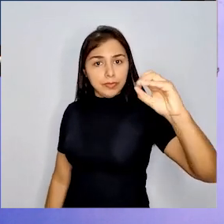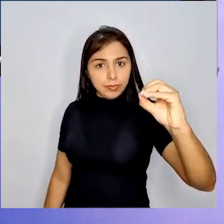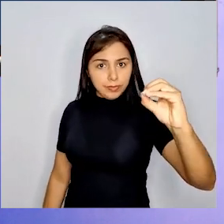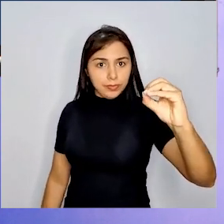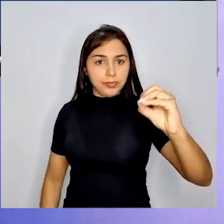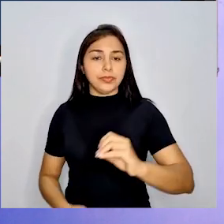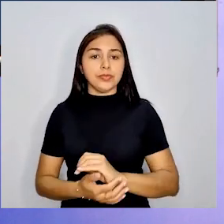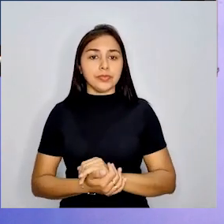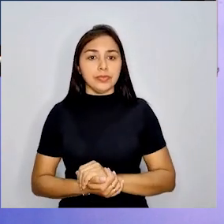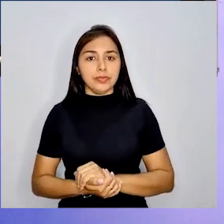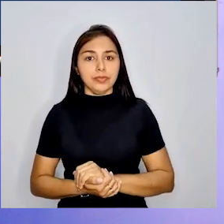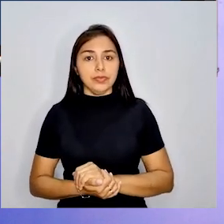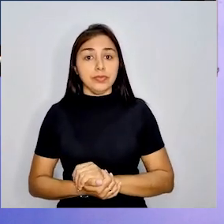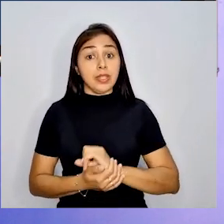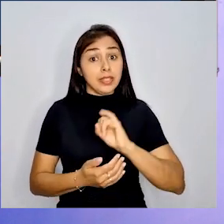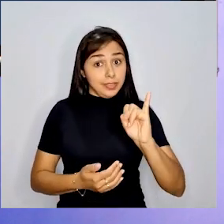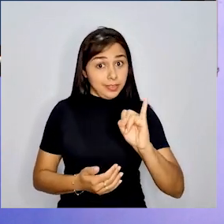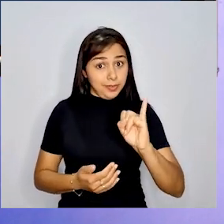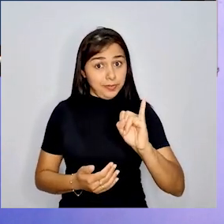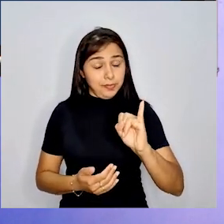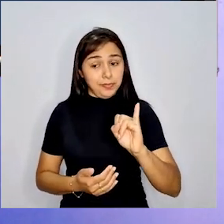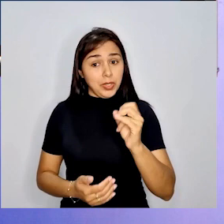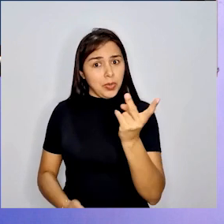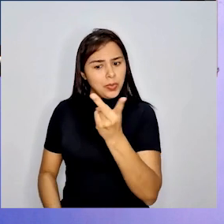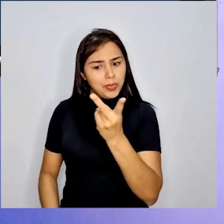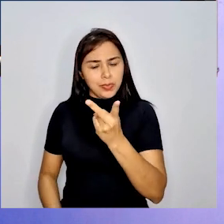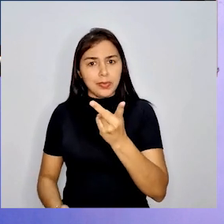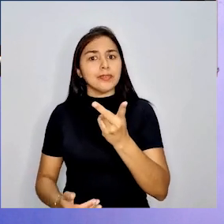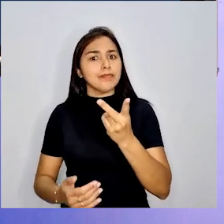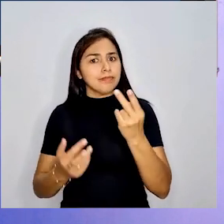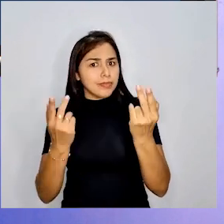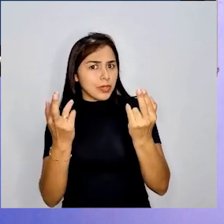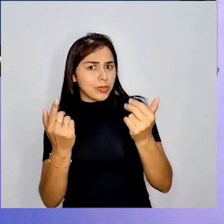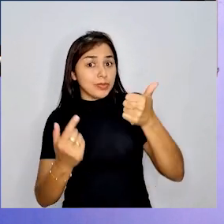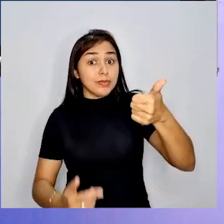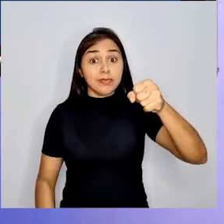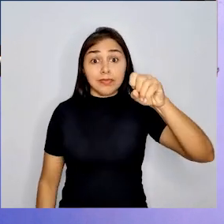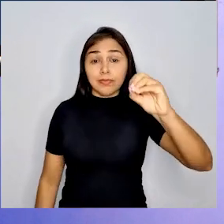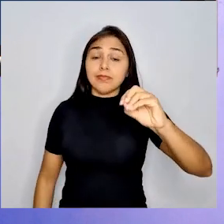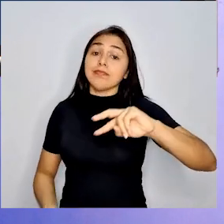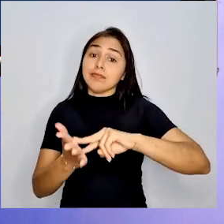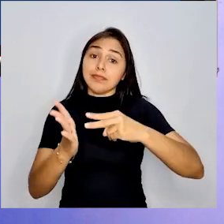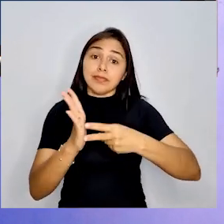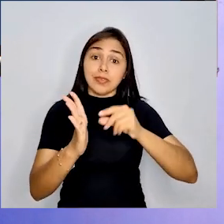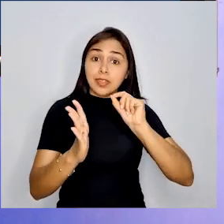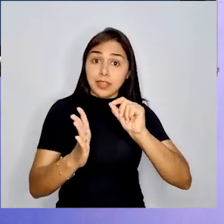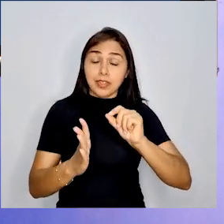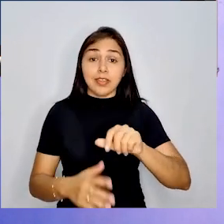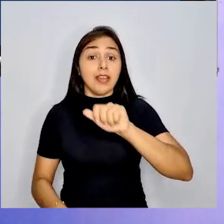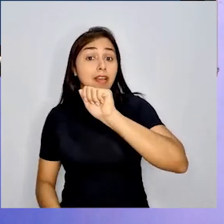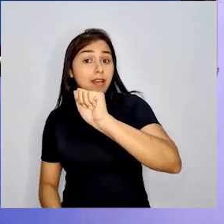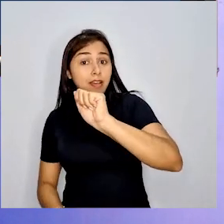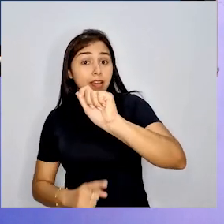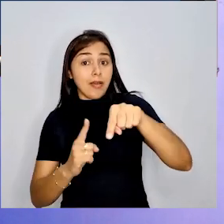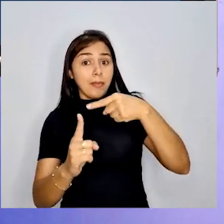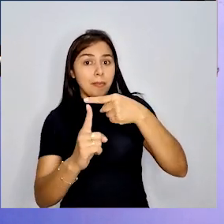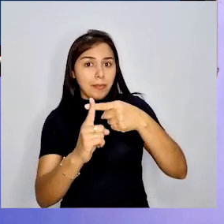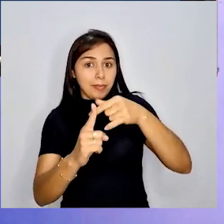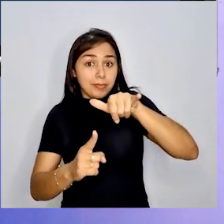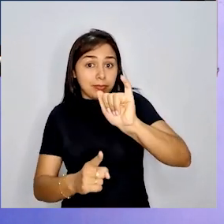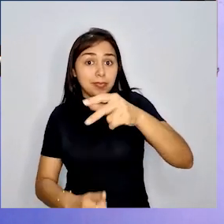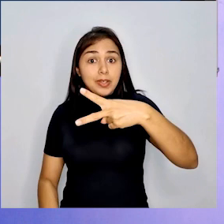180. Então, se ambos são iguais a 180, eu posso dizer que A mais Y é igual a